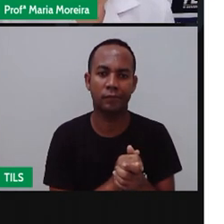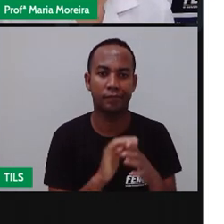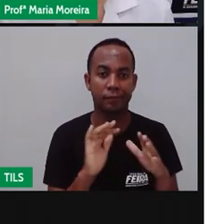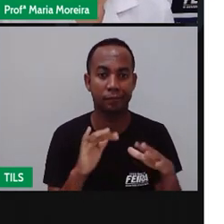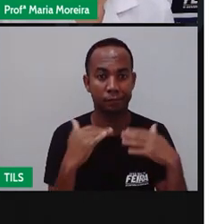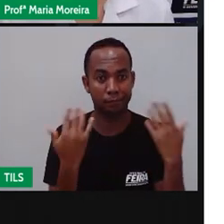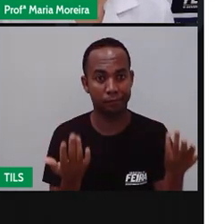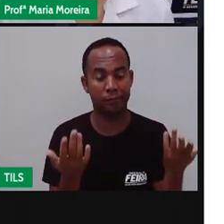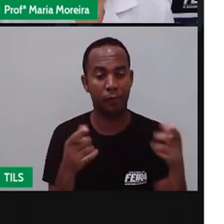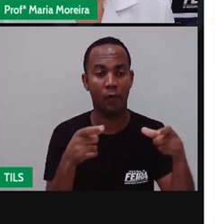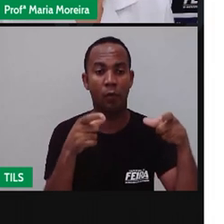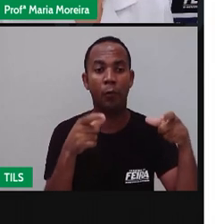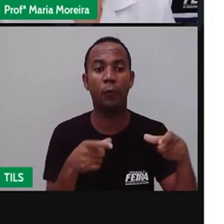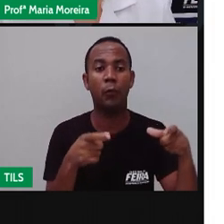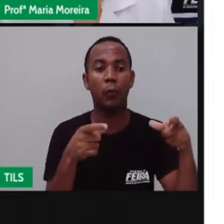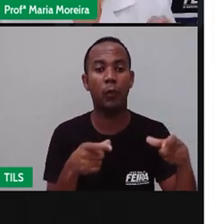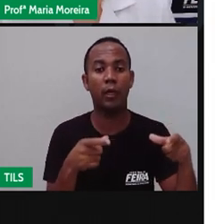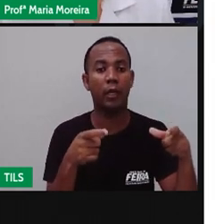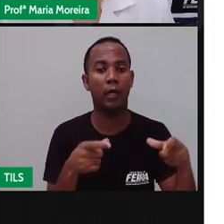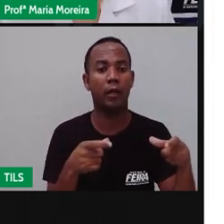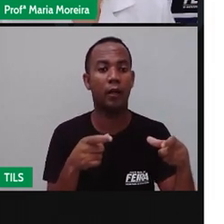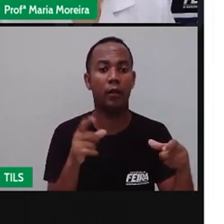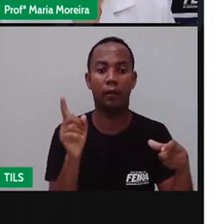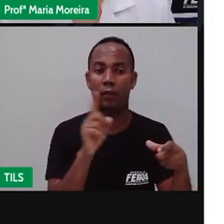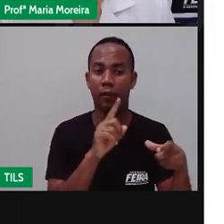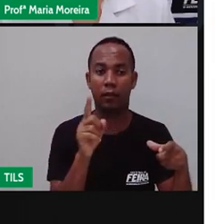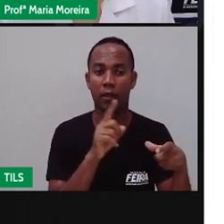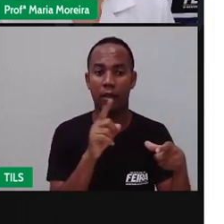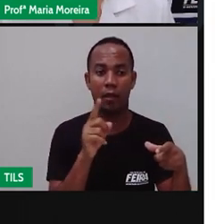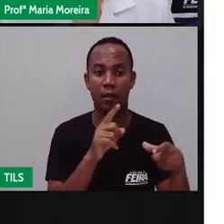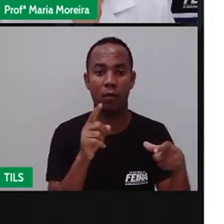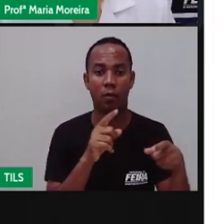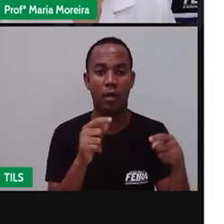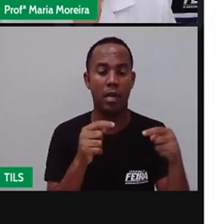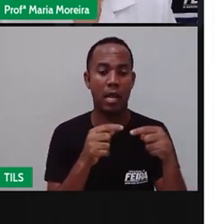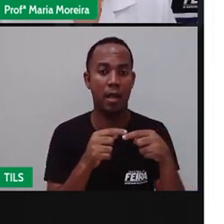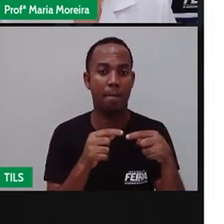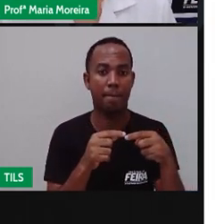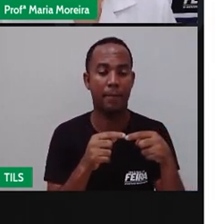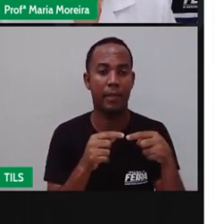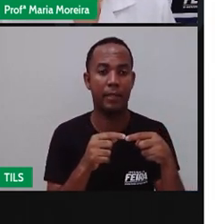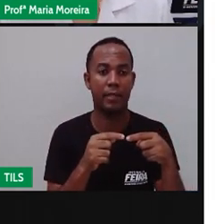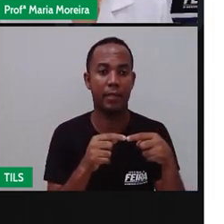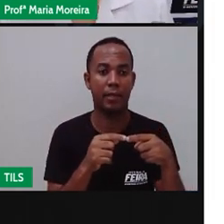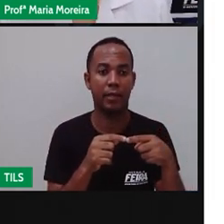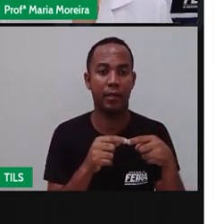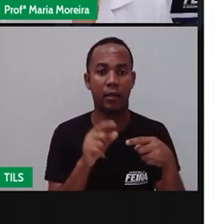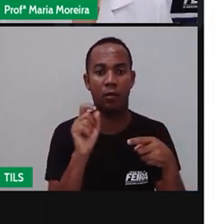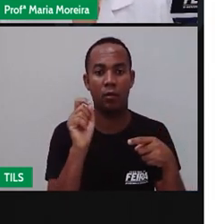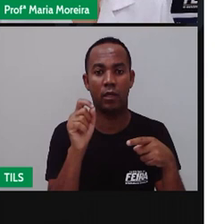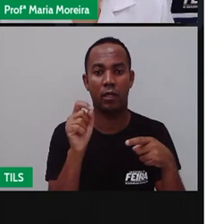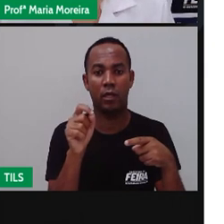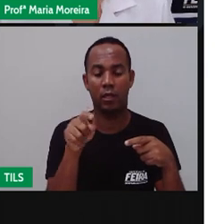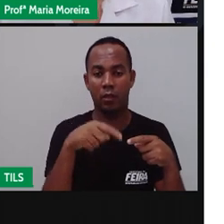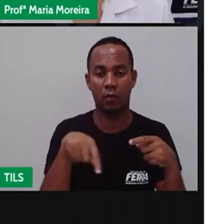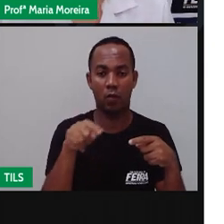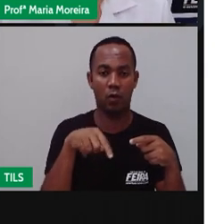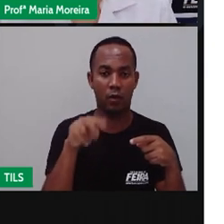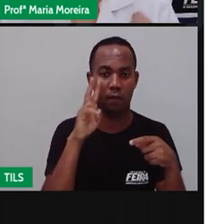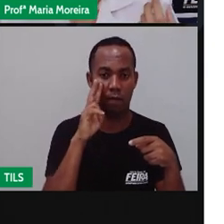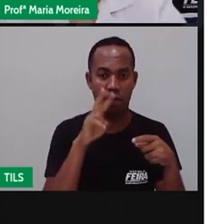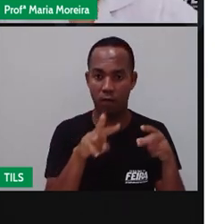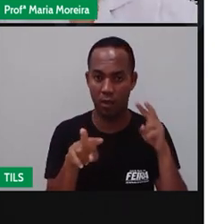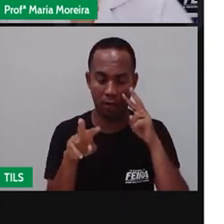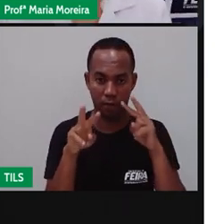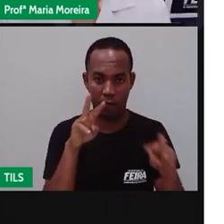Bom, a paisagem não se resume apenas, né, ao que podemos enxergar, que é o